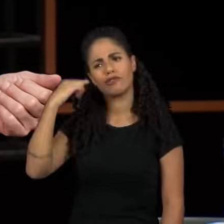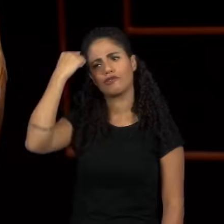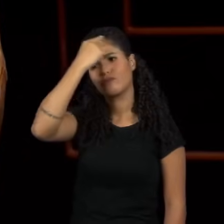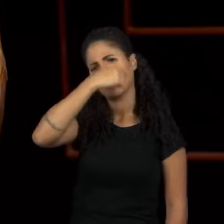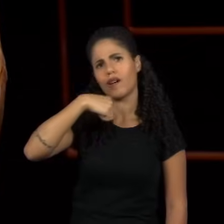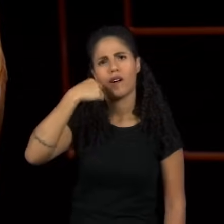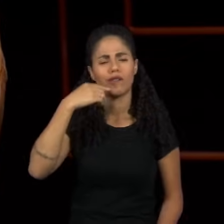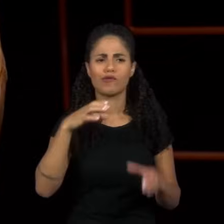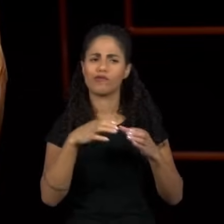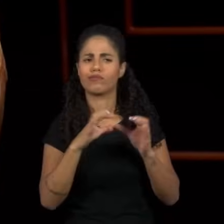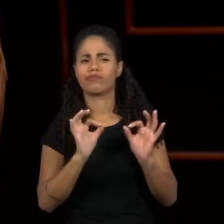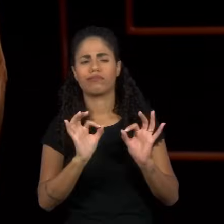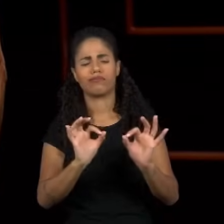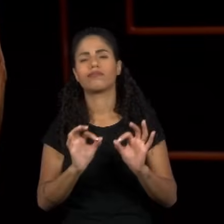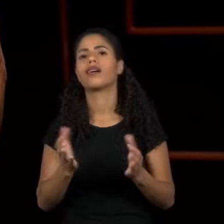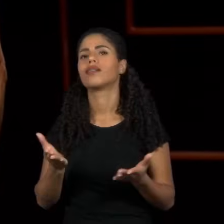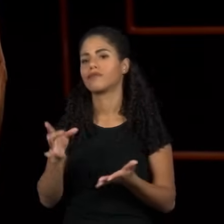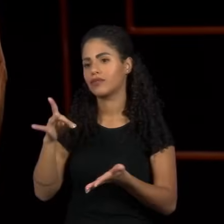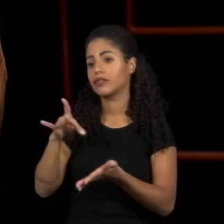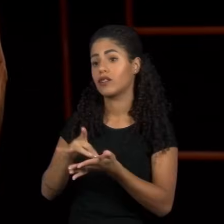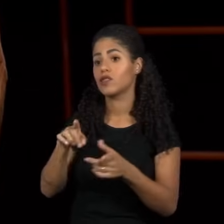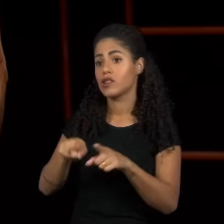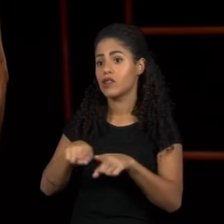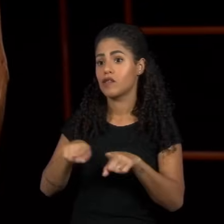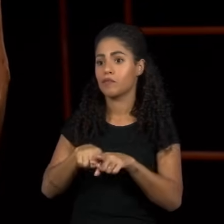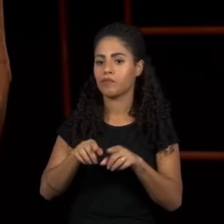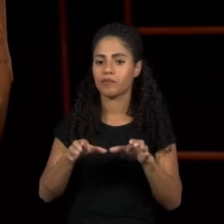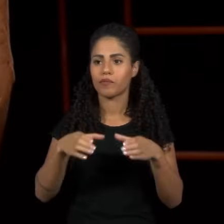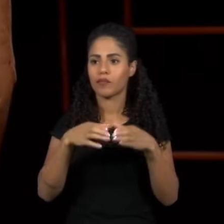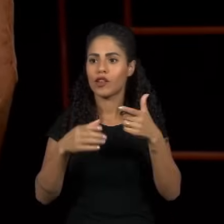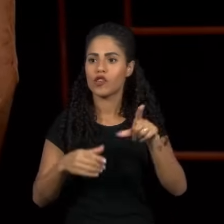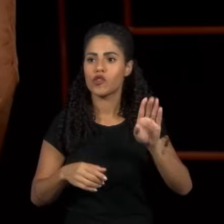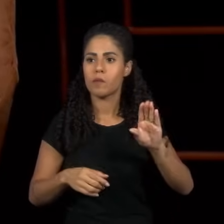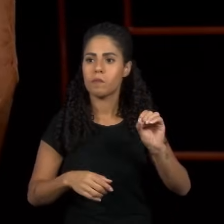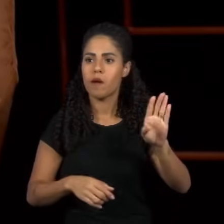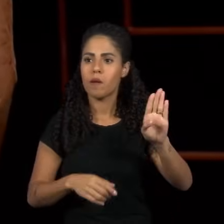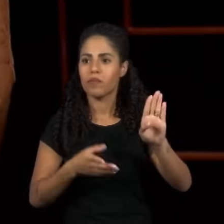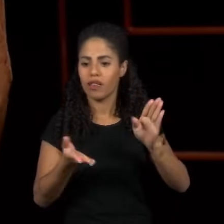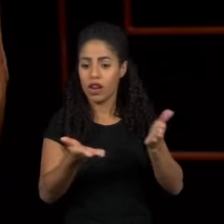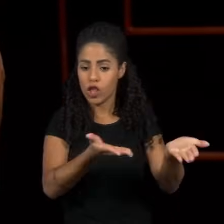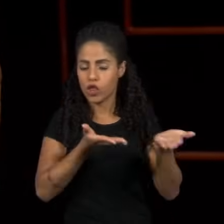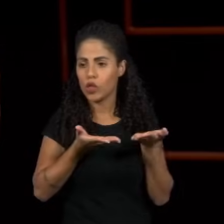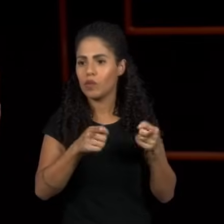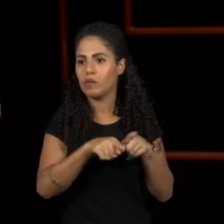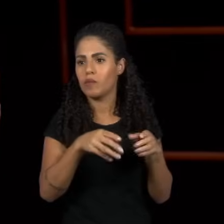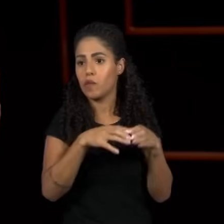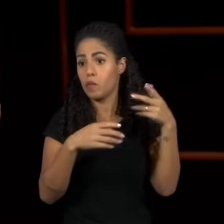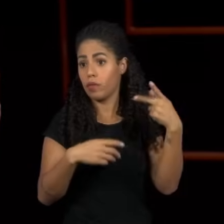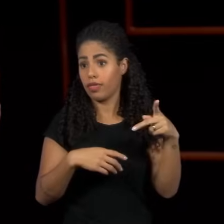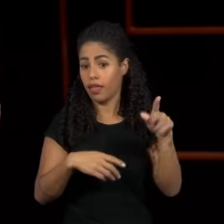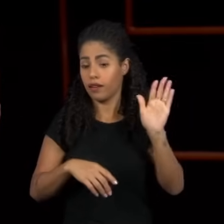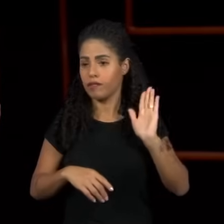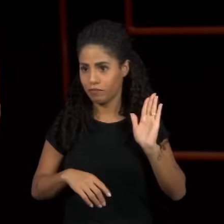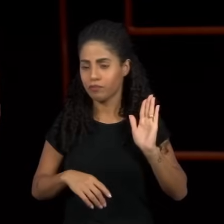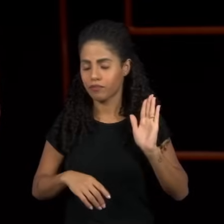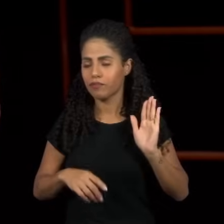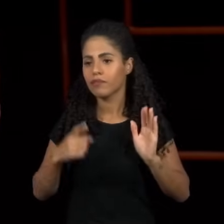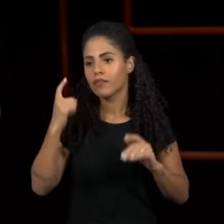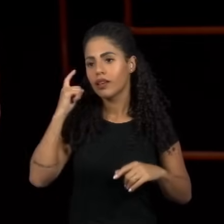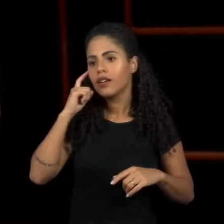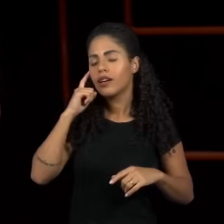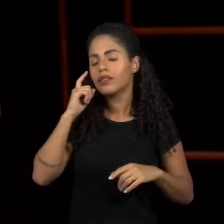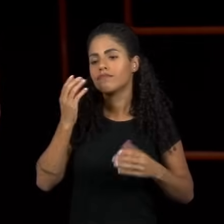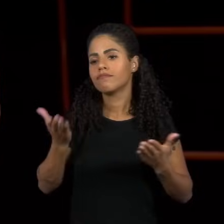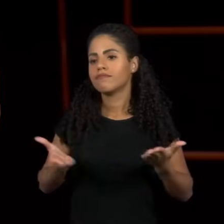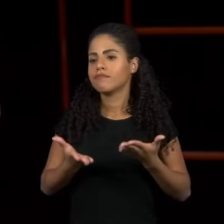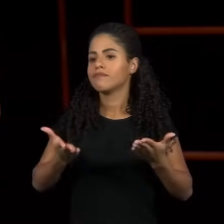grande elenco. Fora o elenco do Bob Wilson, né? Ele trouxe o elenco dele. Uhum. E aqui ele formou